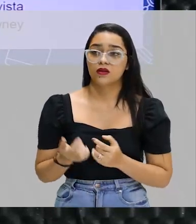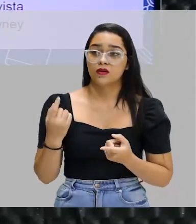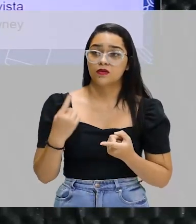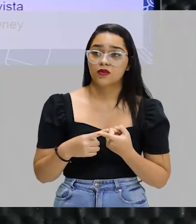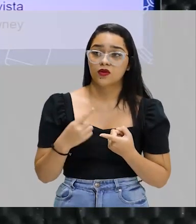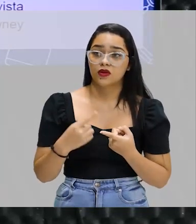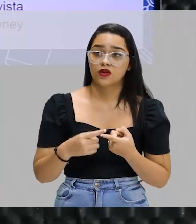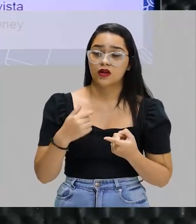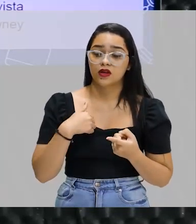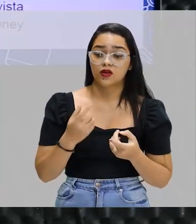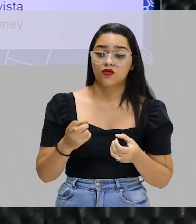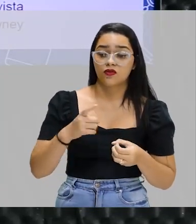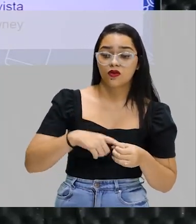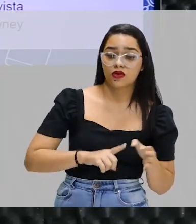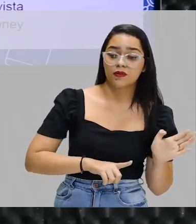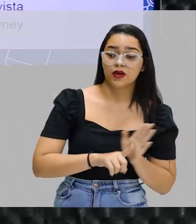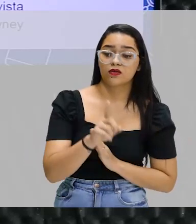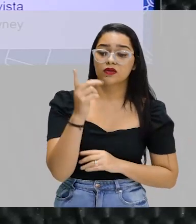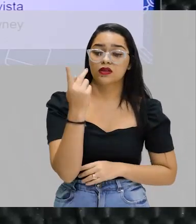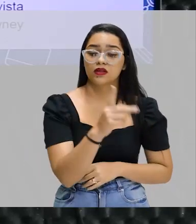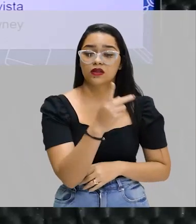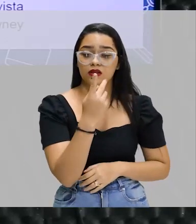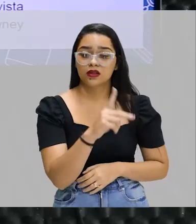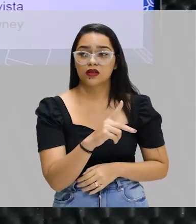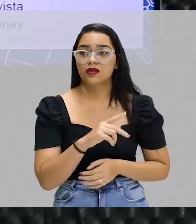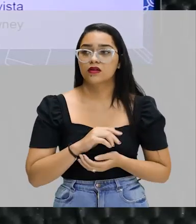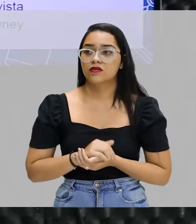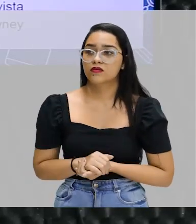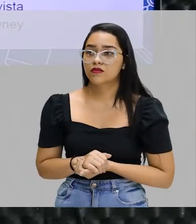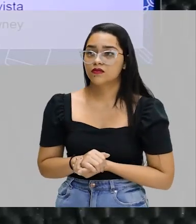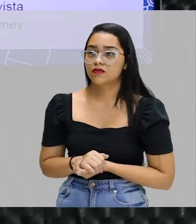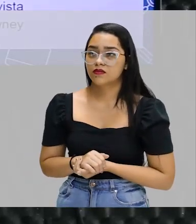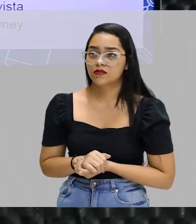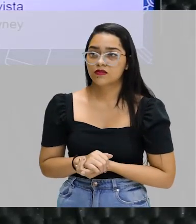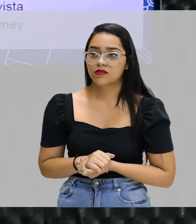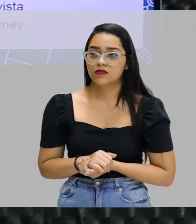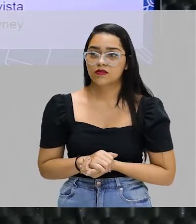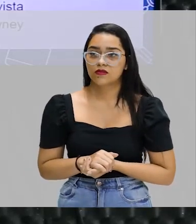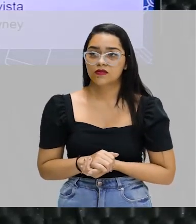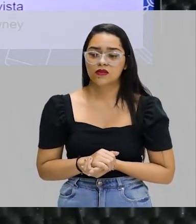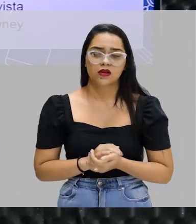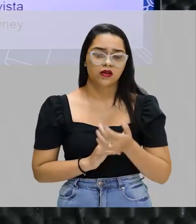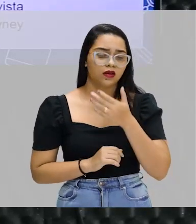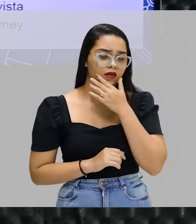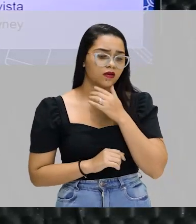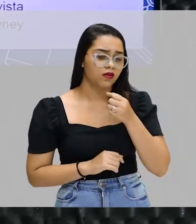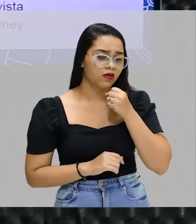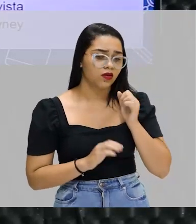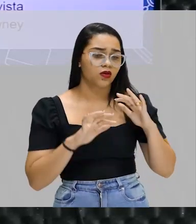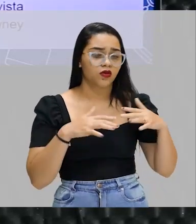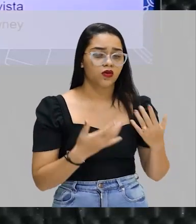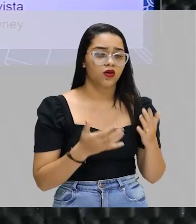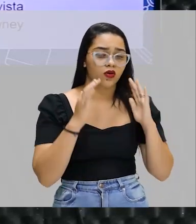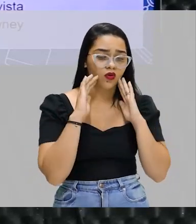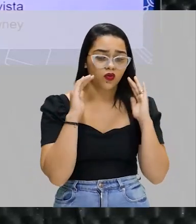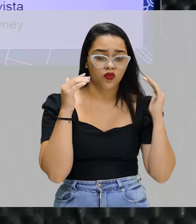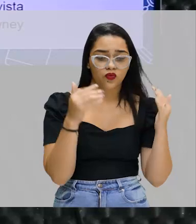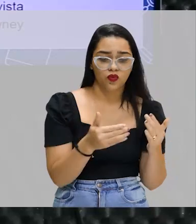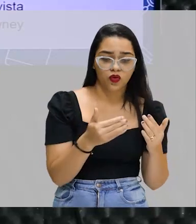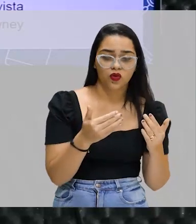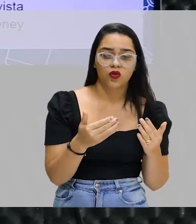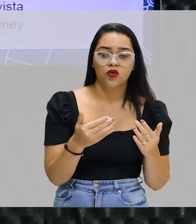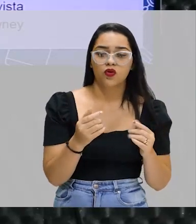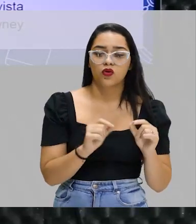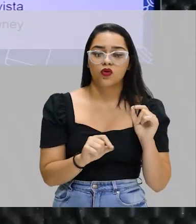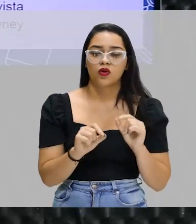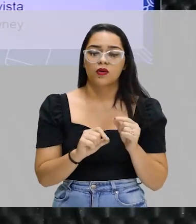quê? Aí eu volto na pergunta dela. Interviewer é o entrevistador. Qual foi o foco do entrevistador